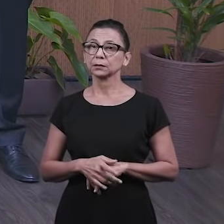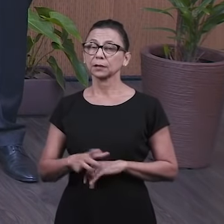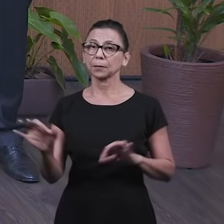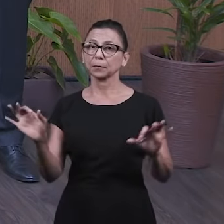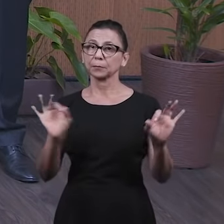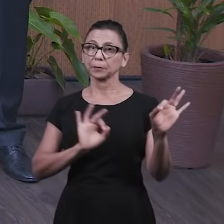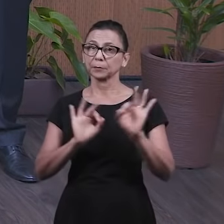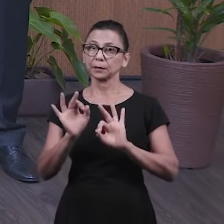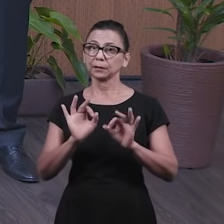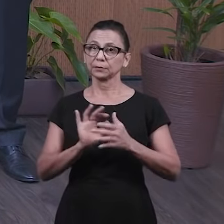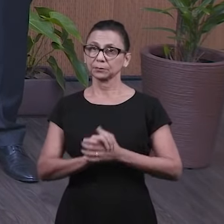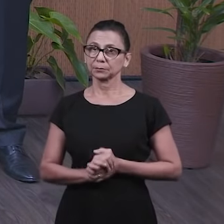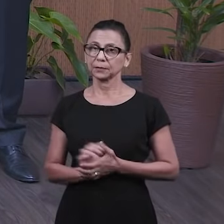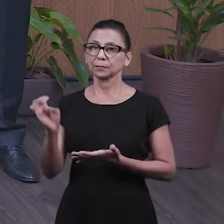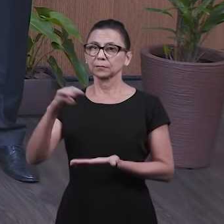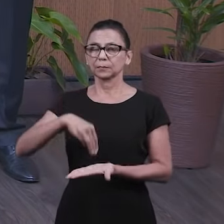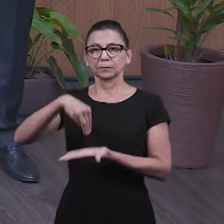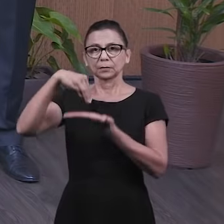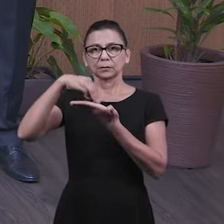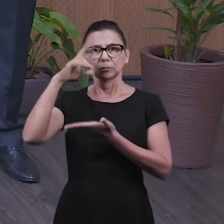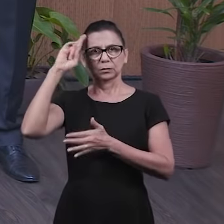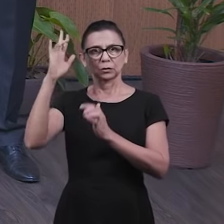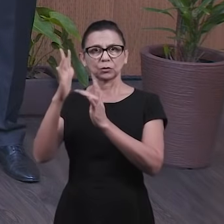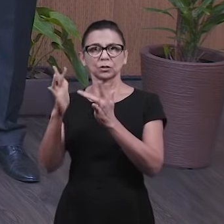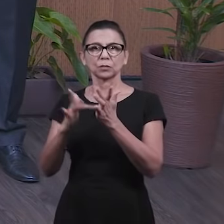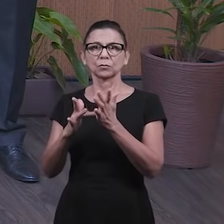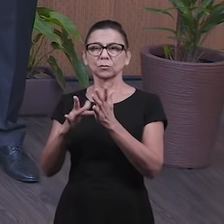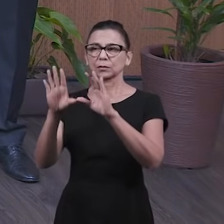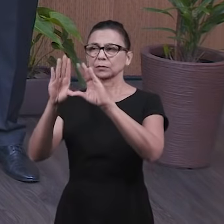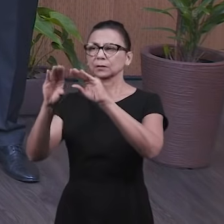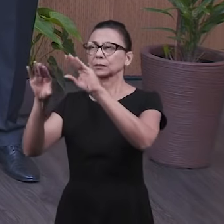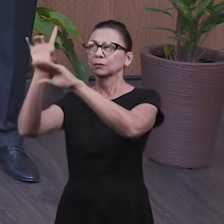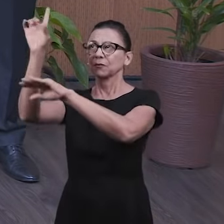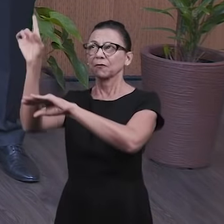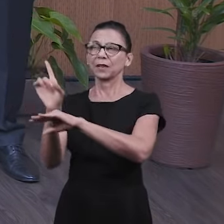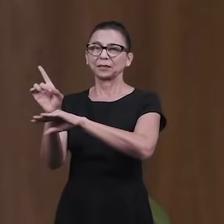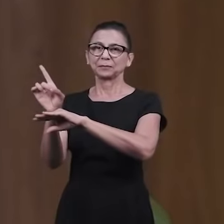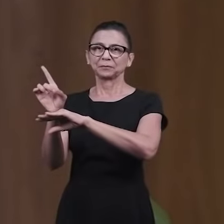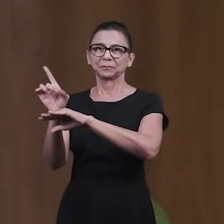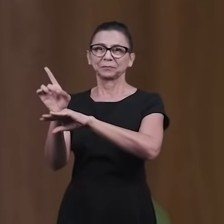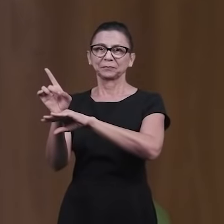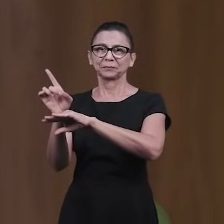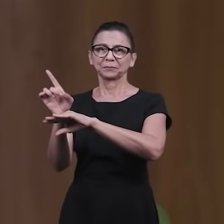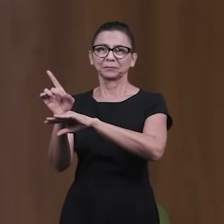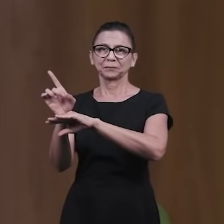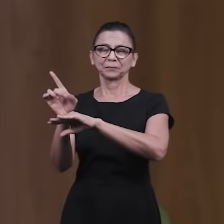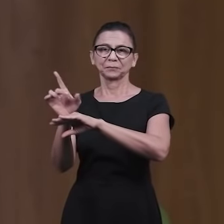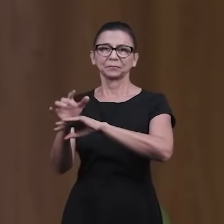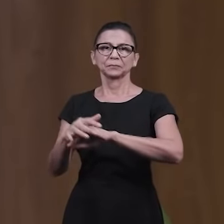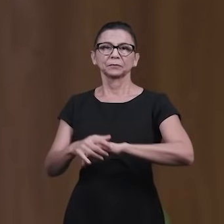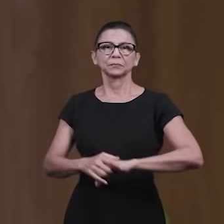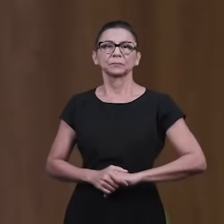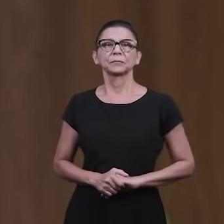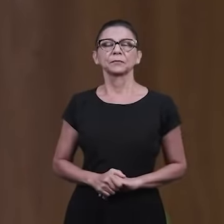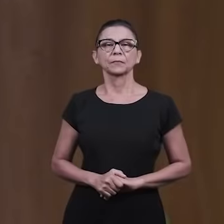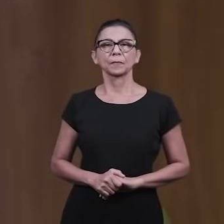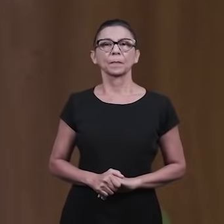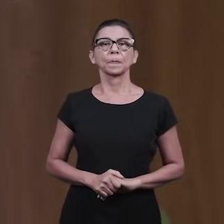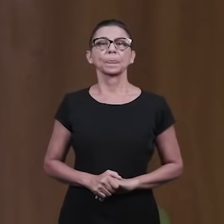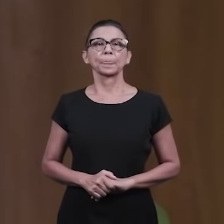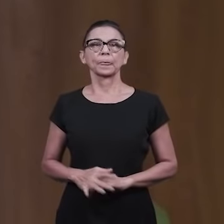Maranata, o Senhor Jesus vem. Glórias a Deus. A nossa escola